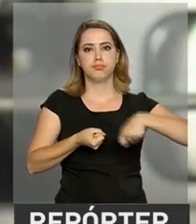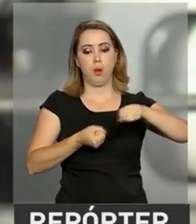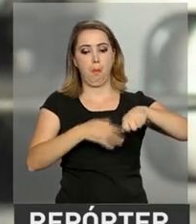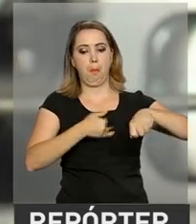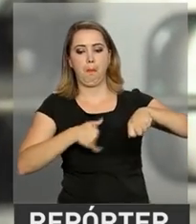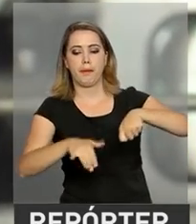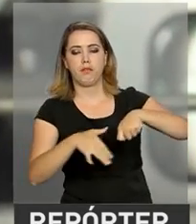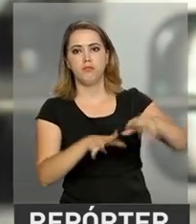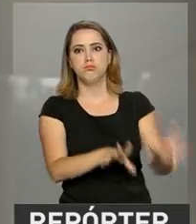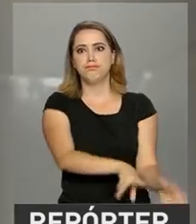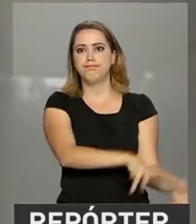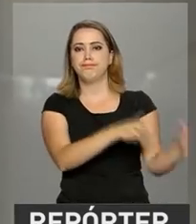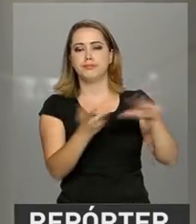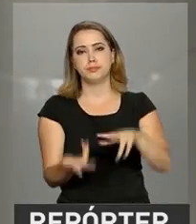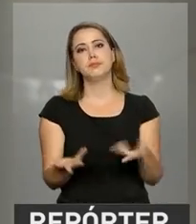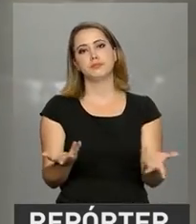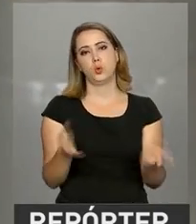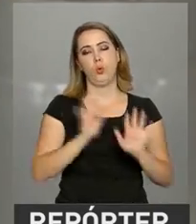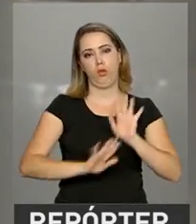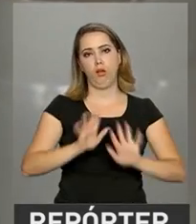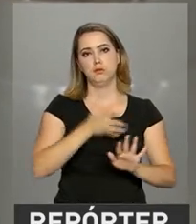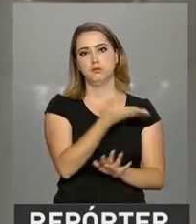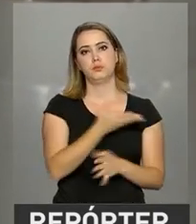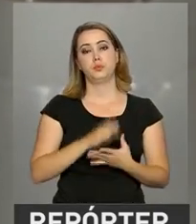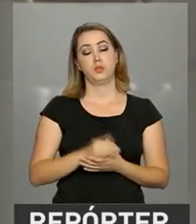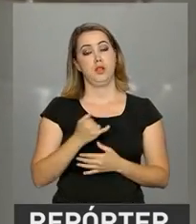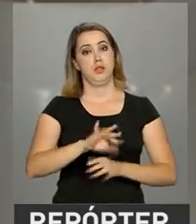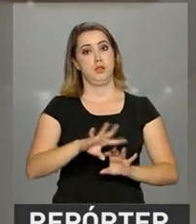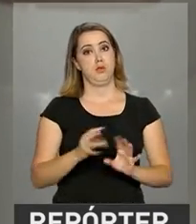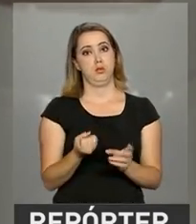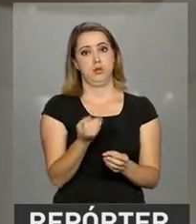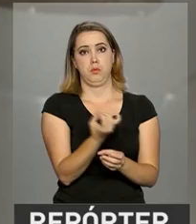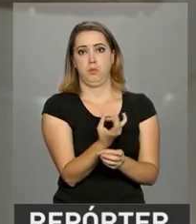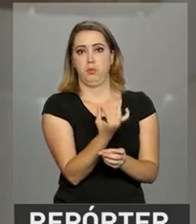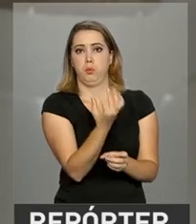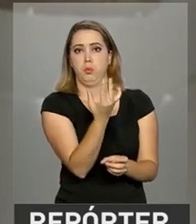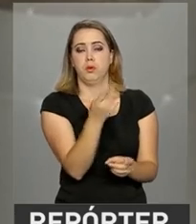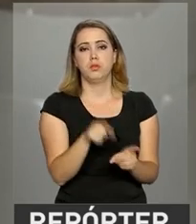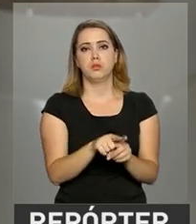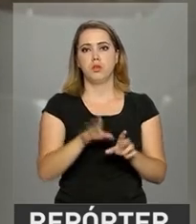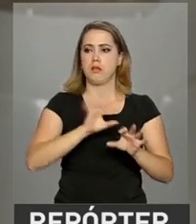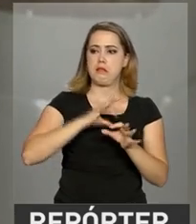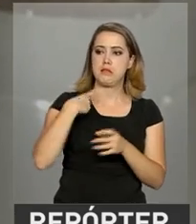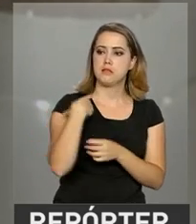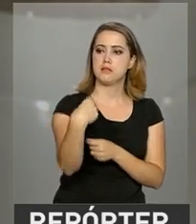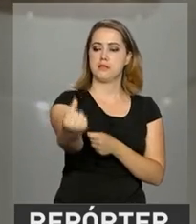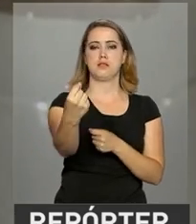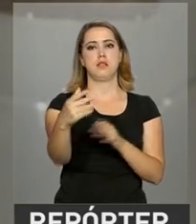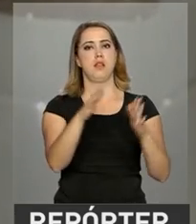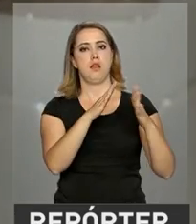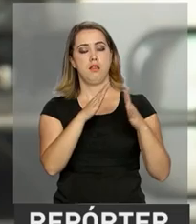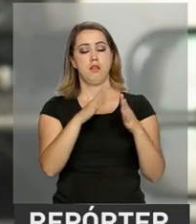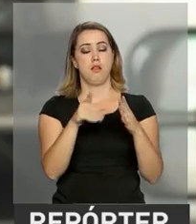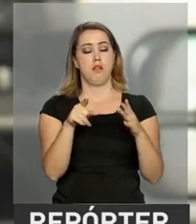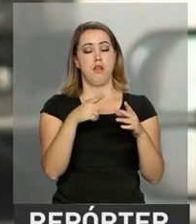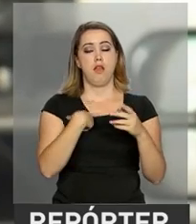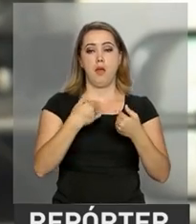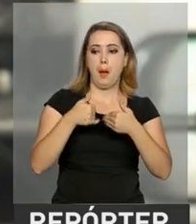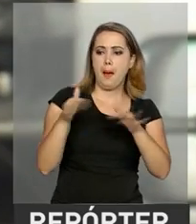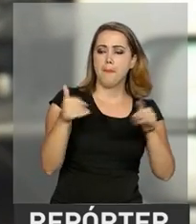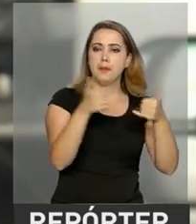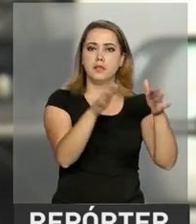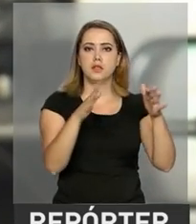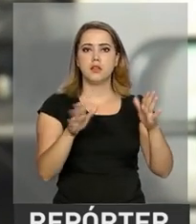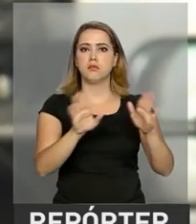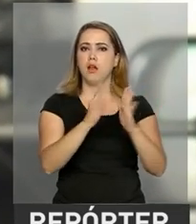bater pode cair também e se ocorrer algum vazamento a dica é deixar a casa bem ventilado é importante é o que